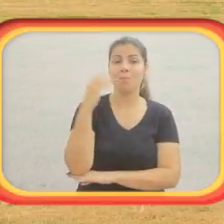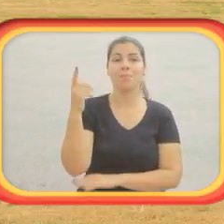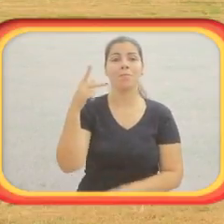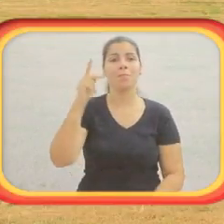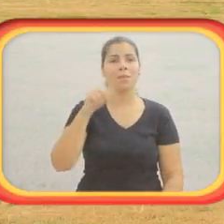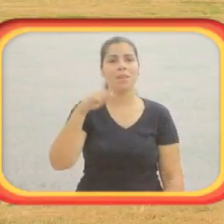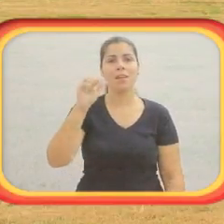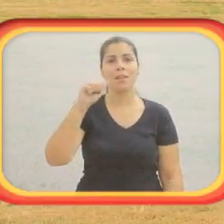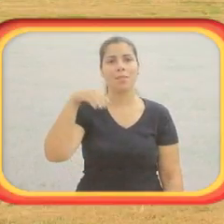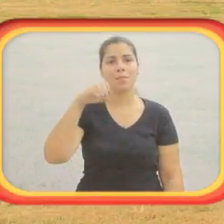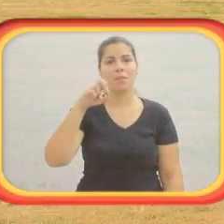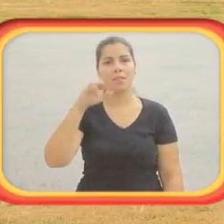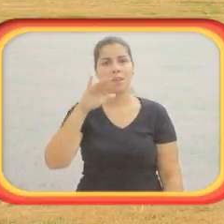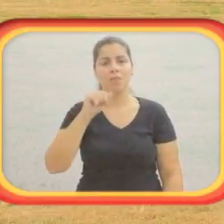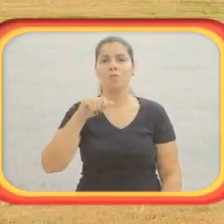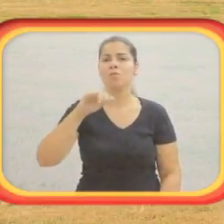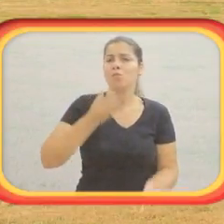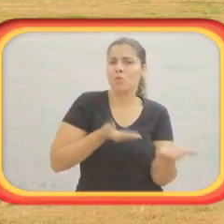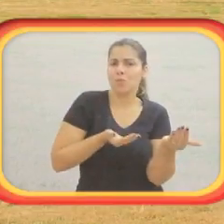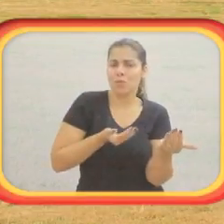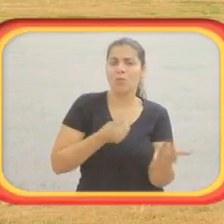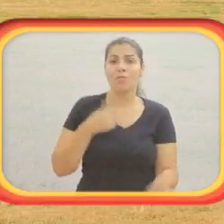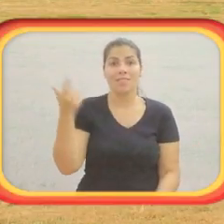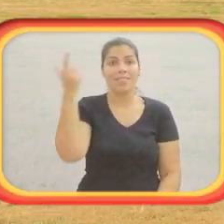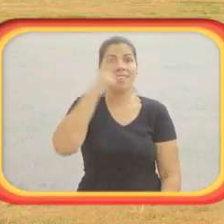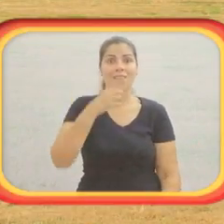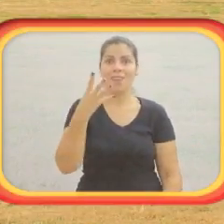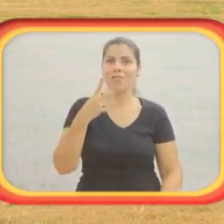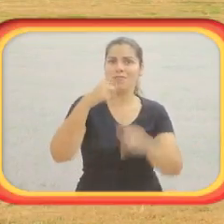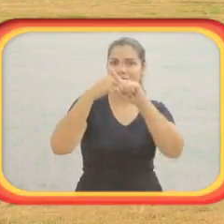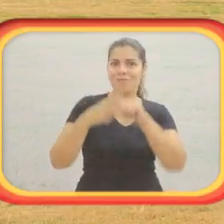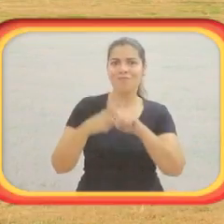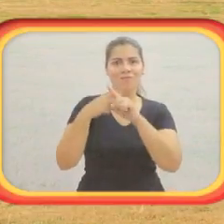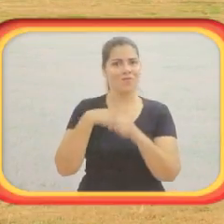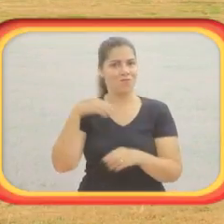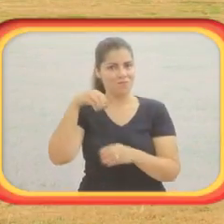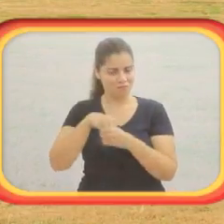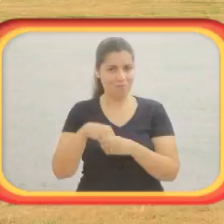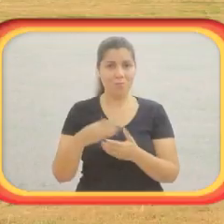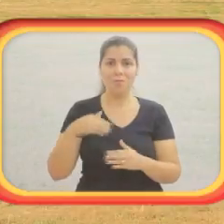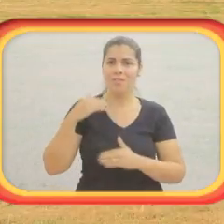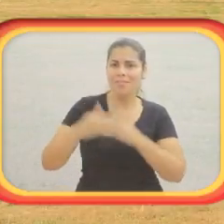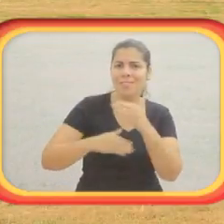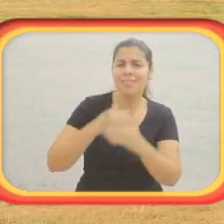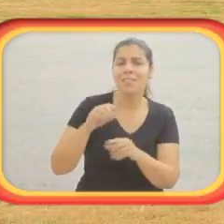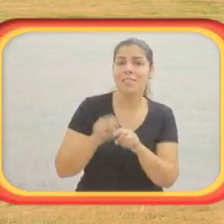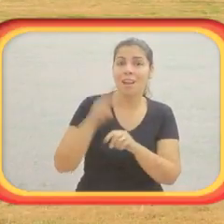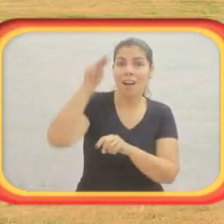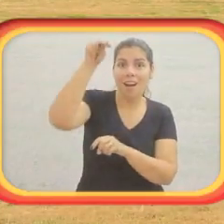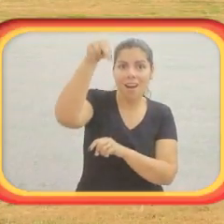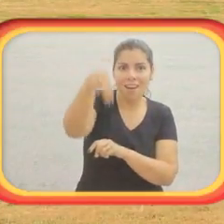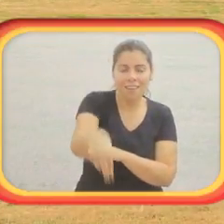para a Colômbia, para o Pan-Americano Juvenil, ganhei as quatro provas que eu fiz, acrescentando salto em distância.